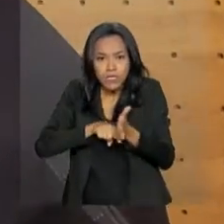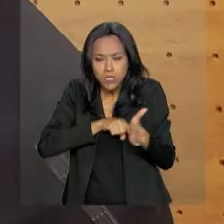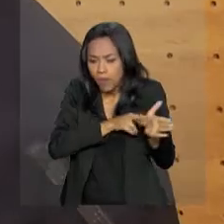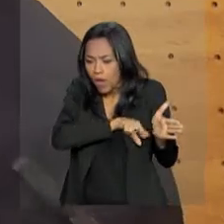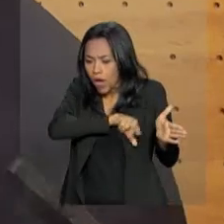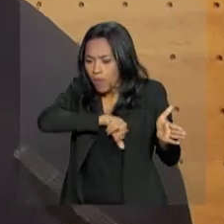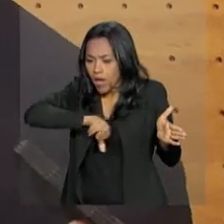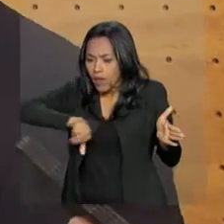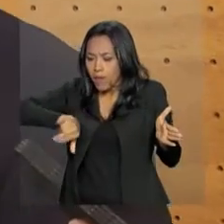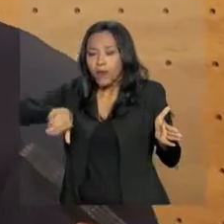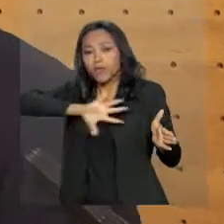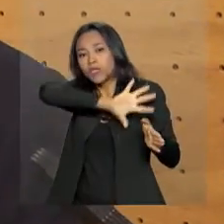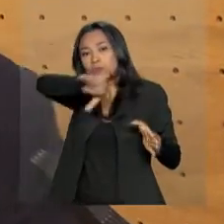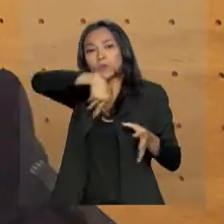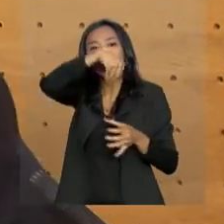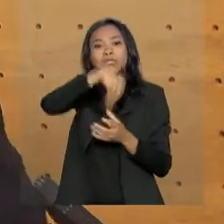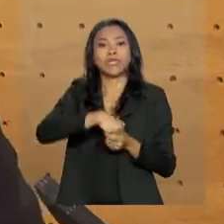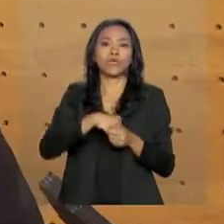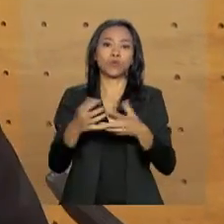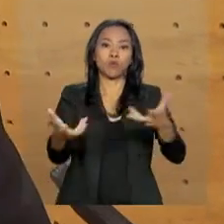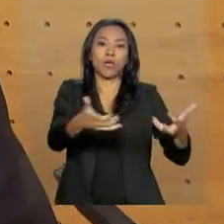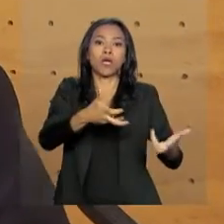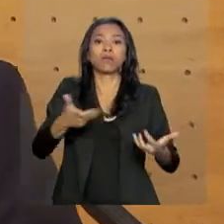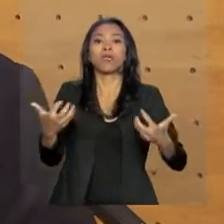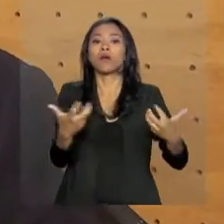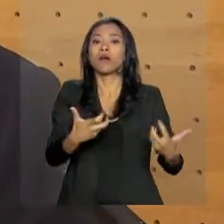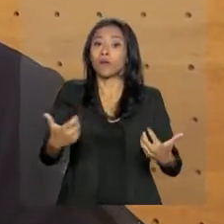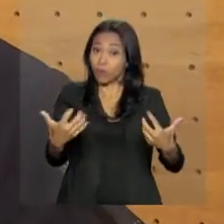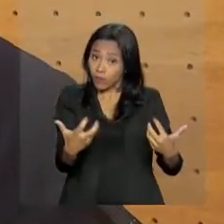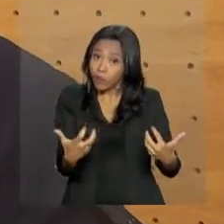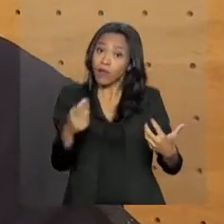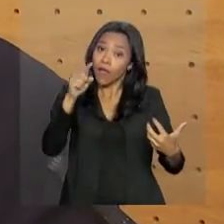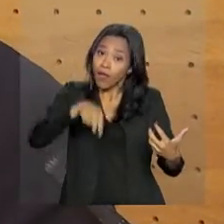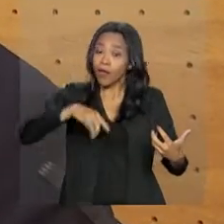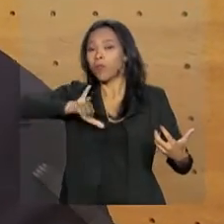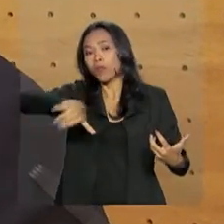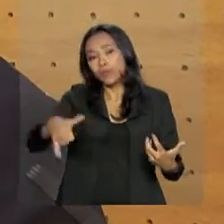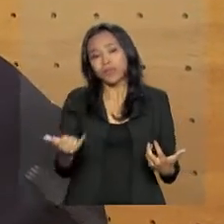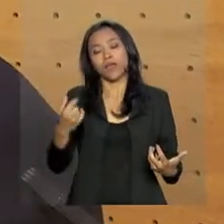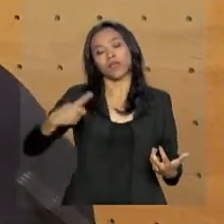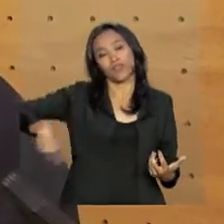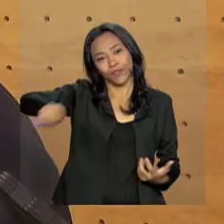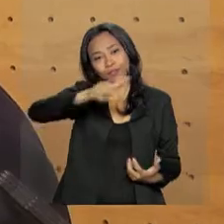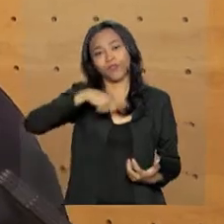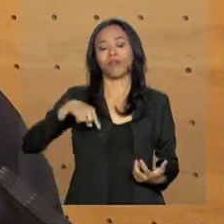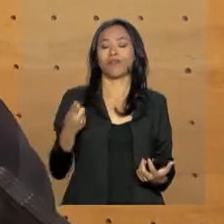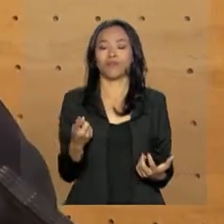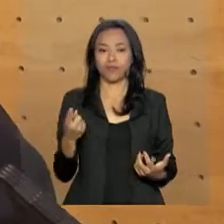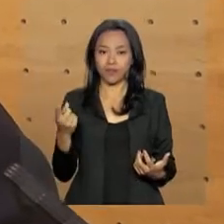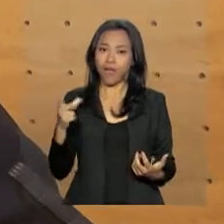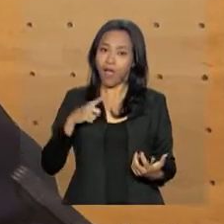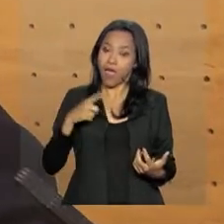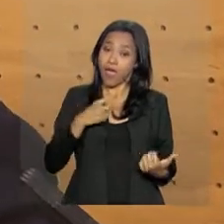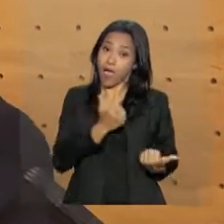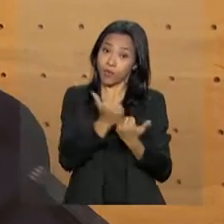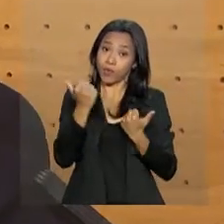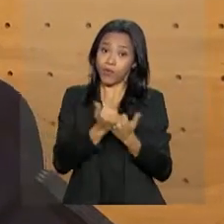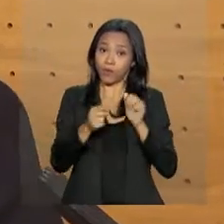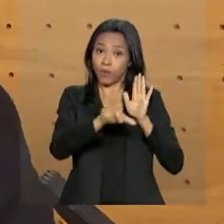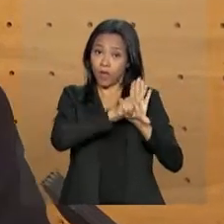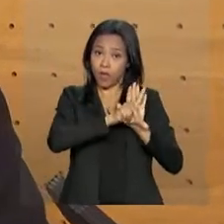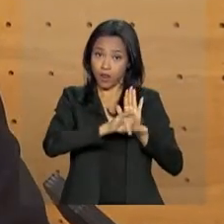de um caminhão improvisado como laboratório é a oportunidade que todos nós estamos através do incentivo da lei de informática